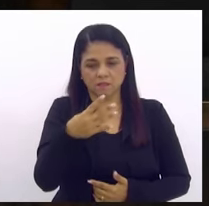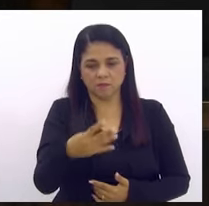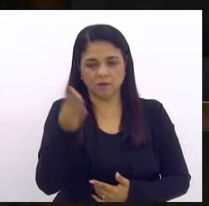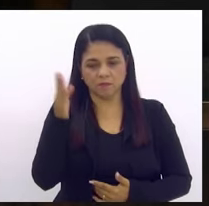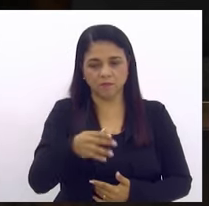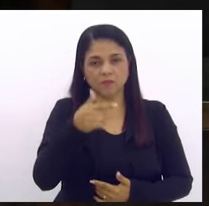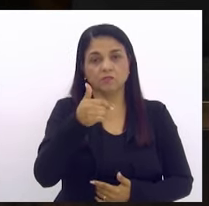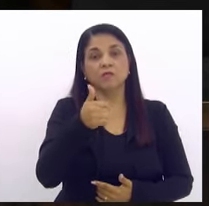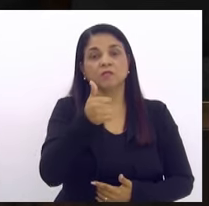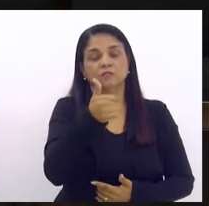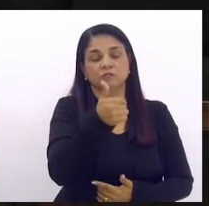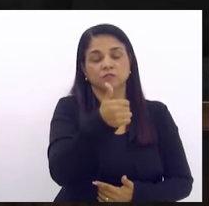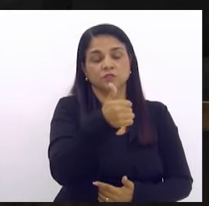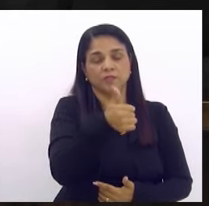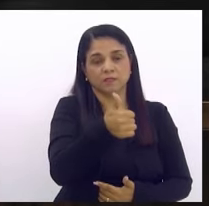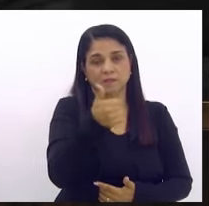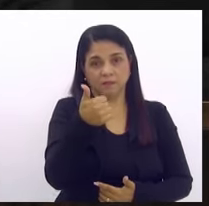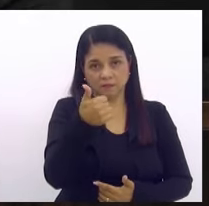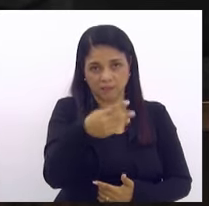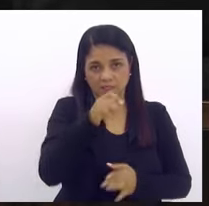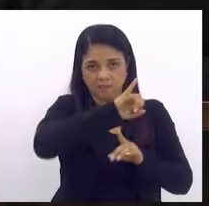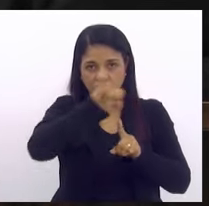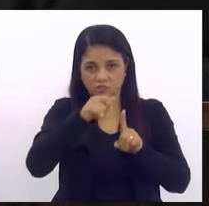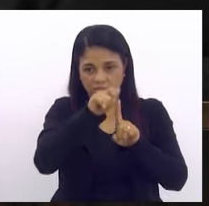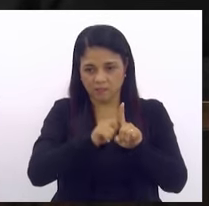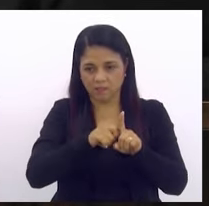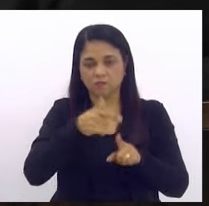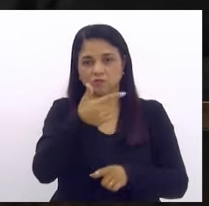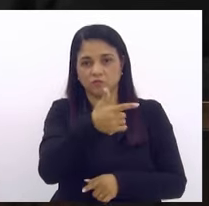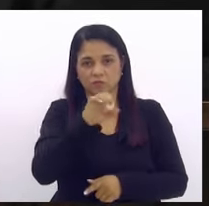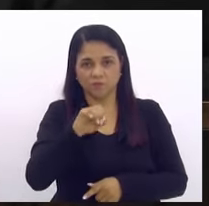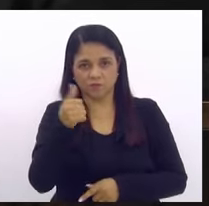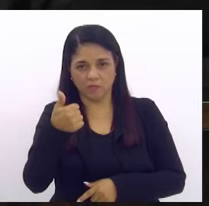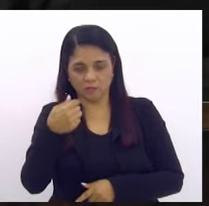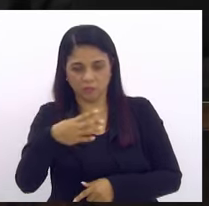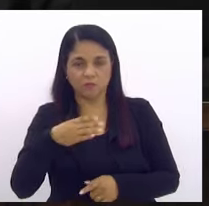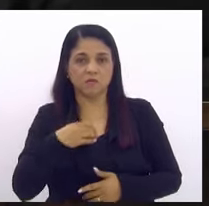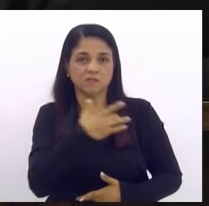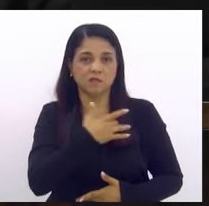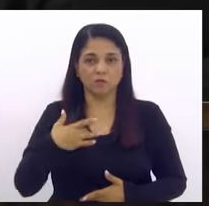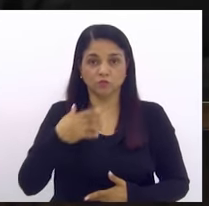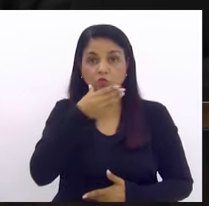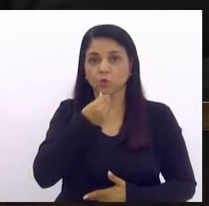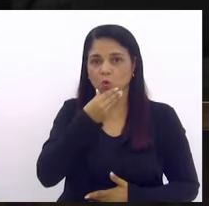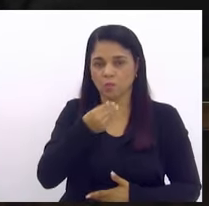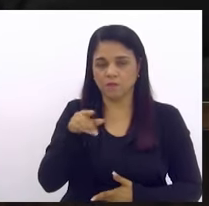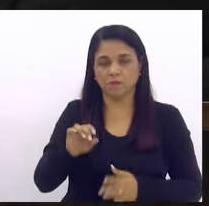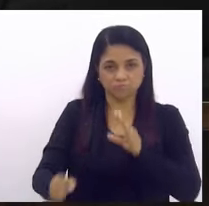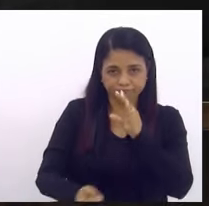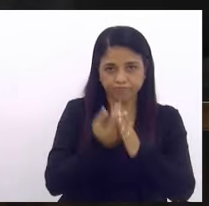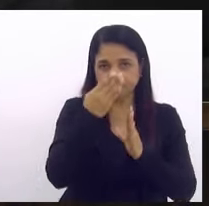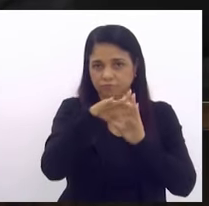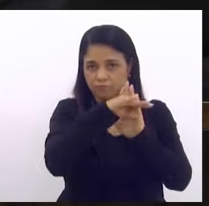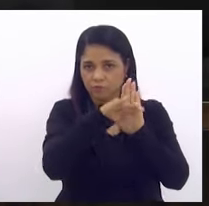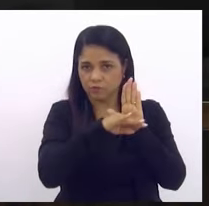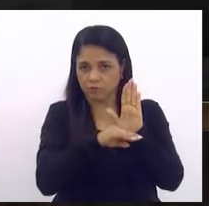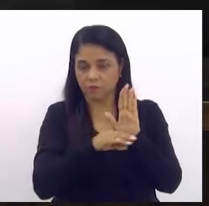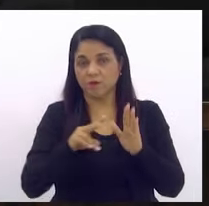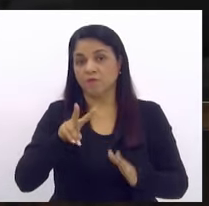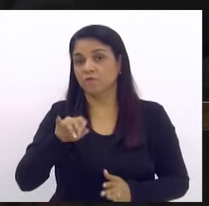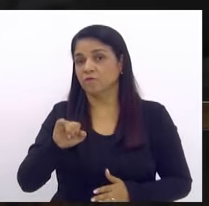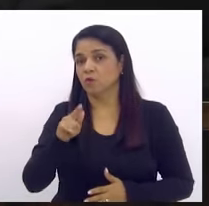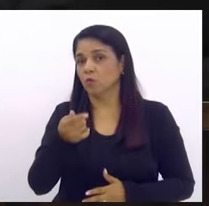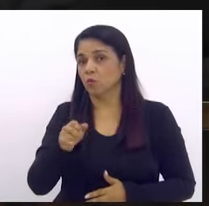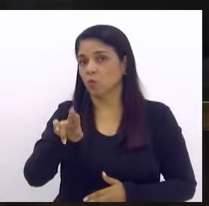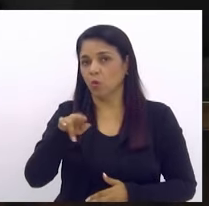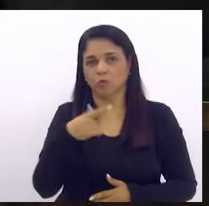janeiro de 2014, que dispõe sobre a política estadual de atenção integral à saúde do homem, para criar o programa Vigor Não Tem Idade, para